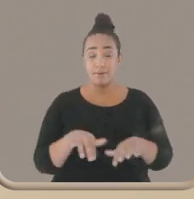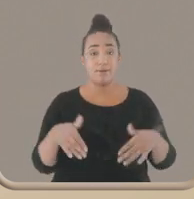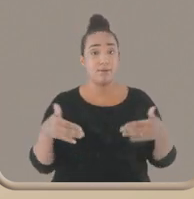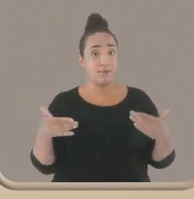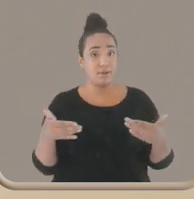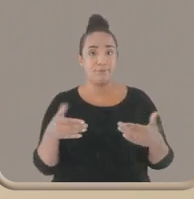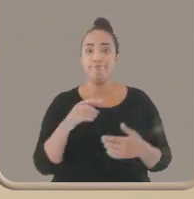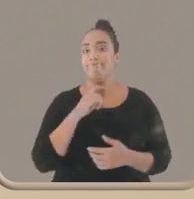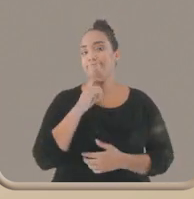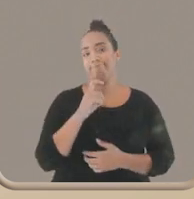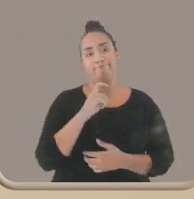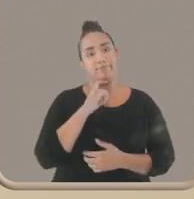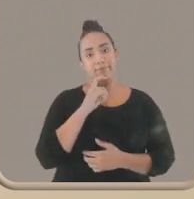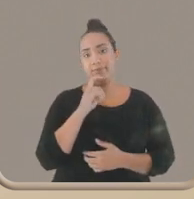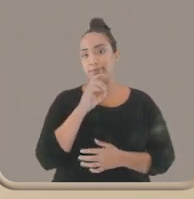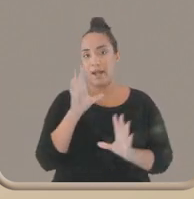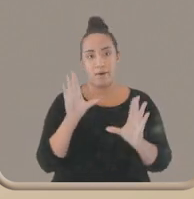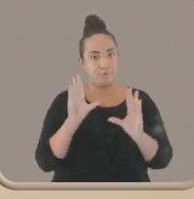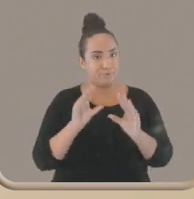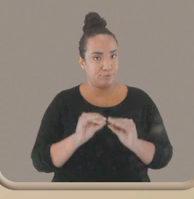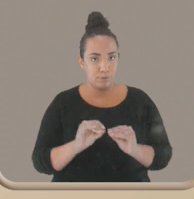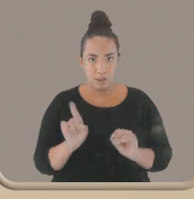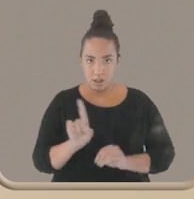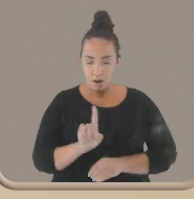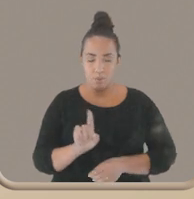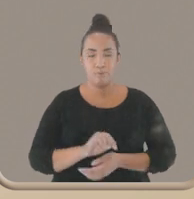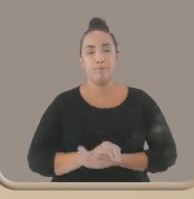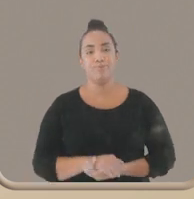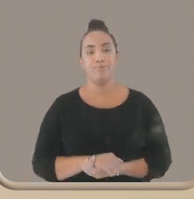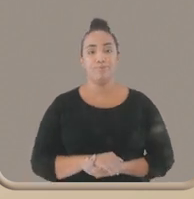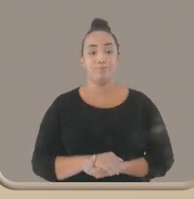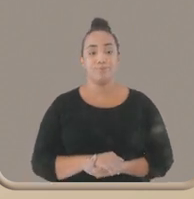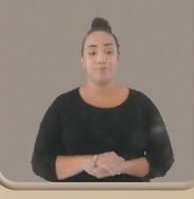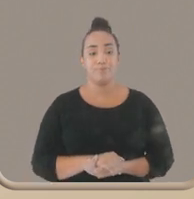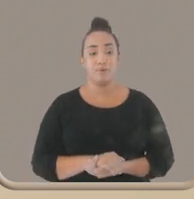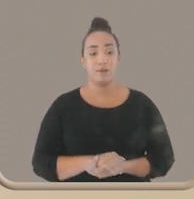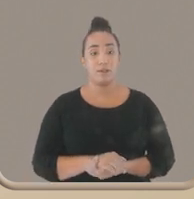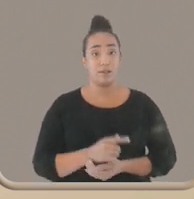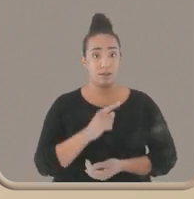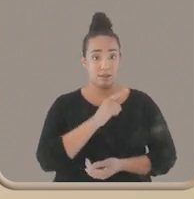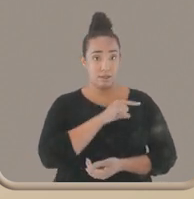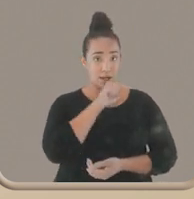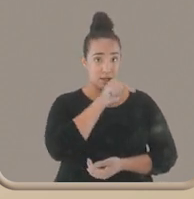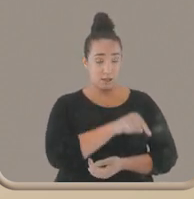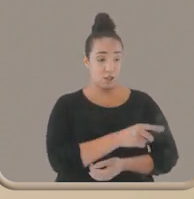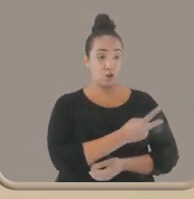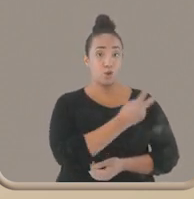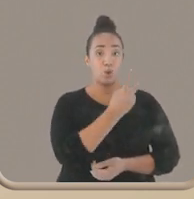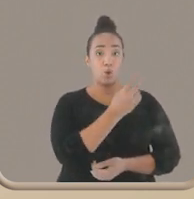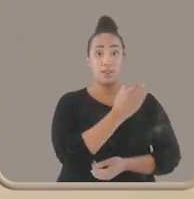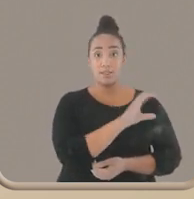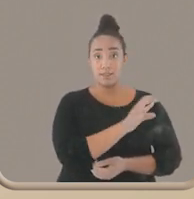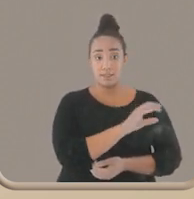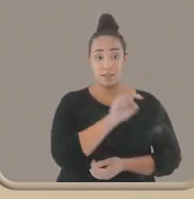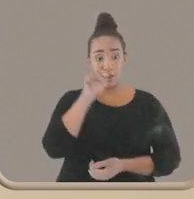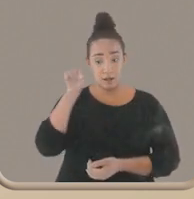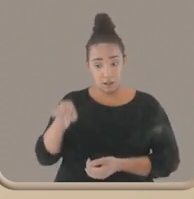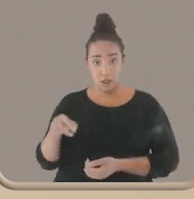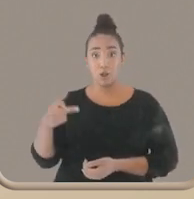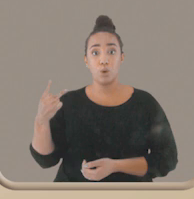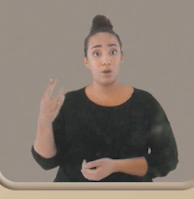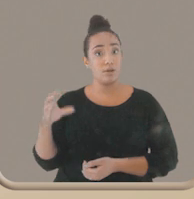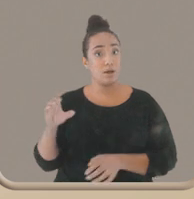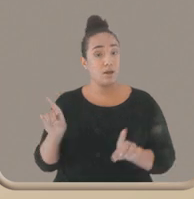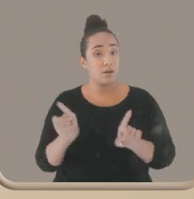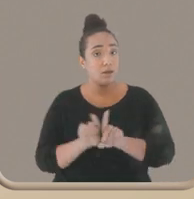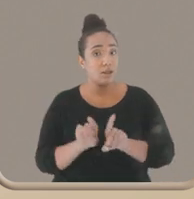também. Então, ainda não podemos chegar em nenhuma conclusão. No primeiro temos 2 centésimos